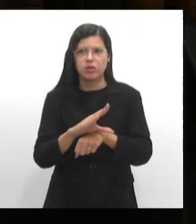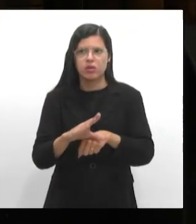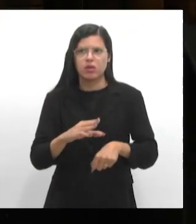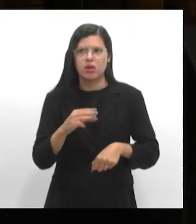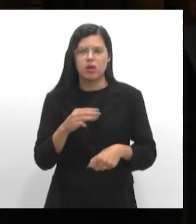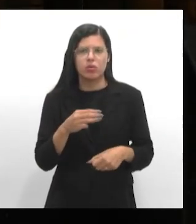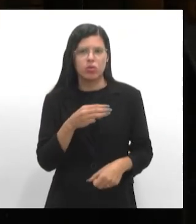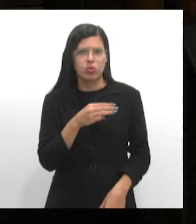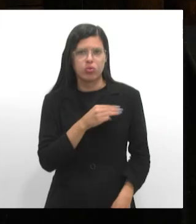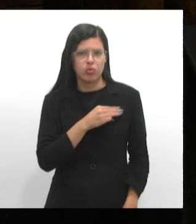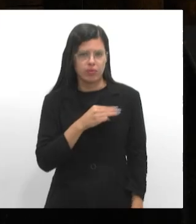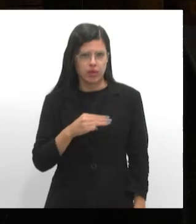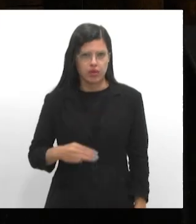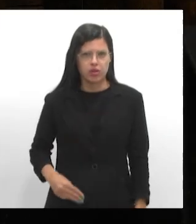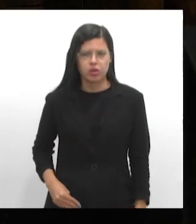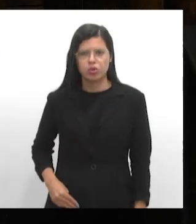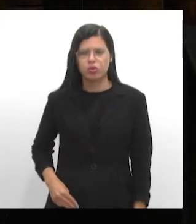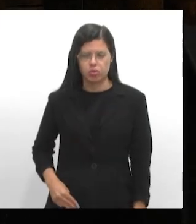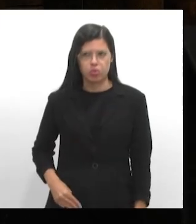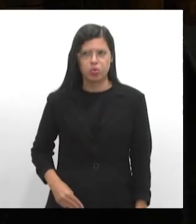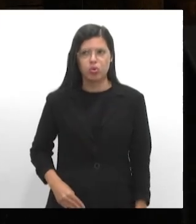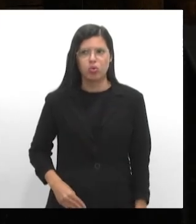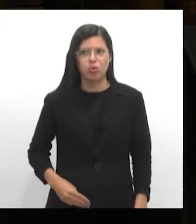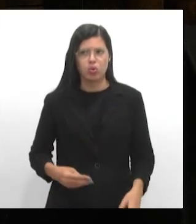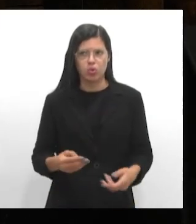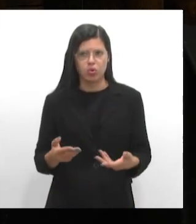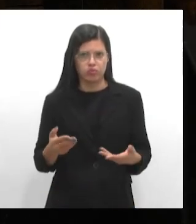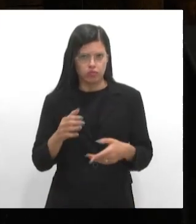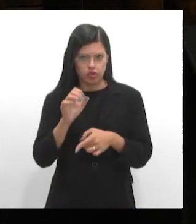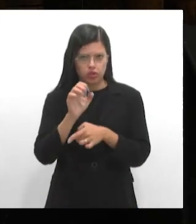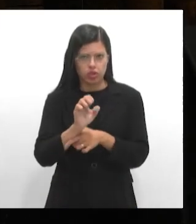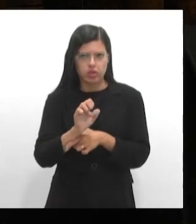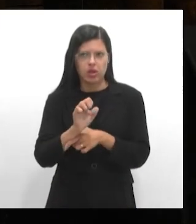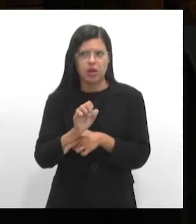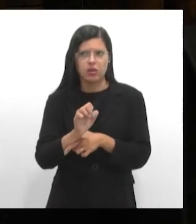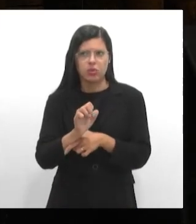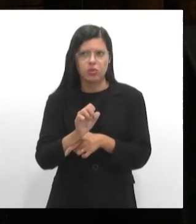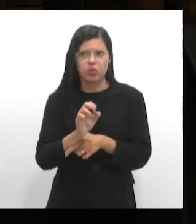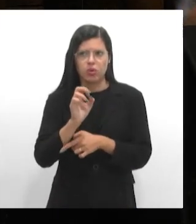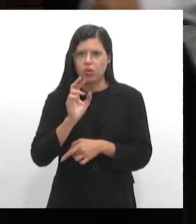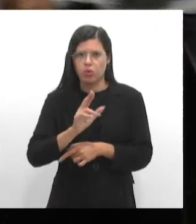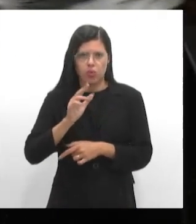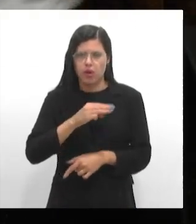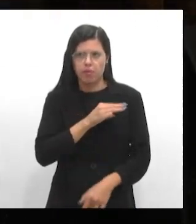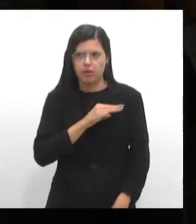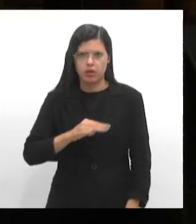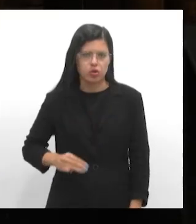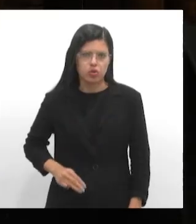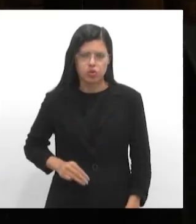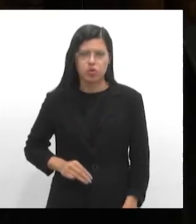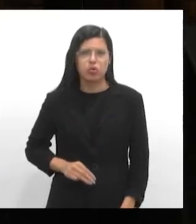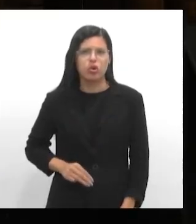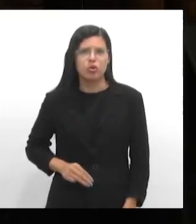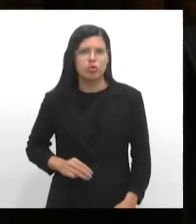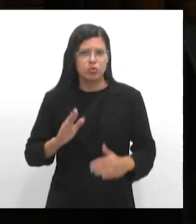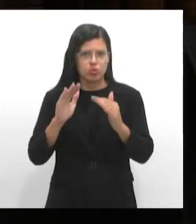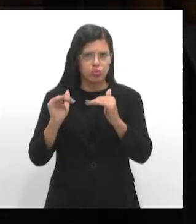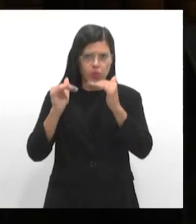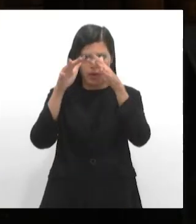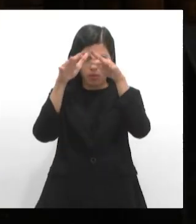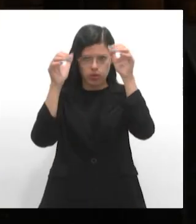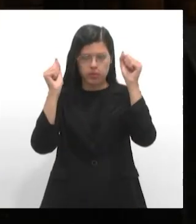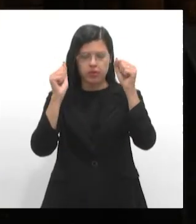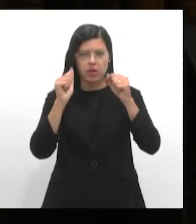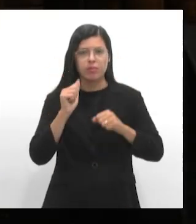ministro Lewandowski, que hoje é ministro de Estado, né, não é mais ministro do Supremo, a